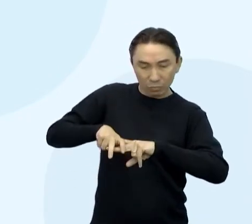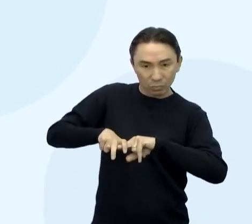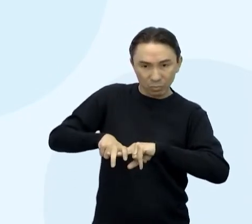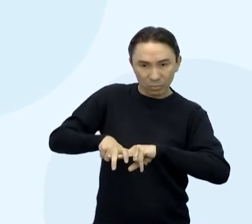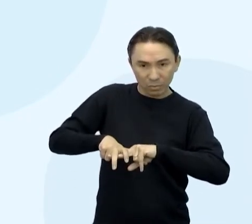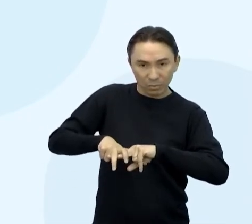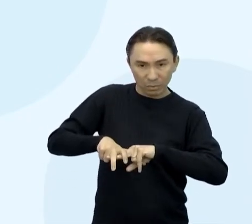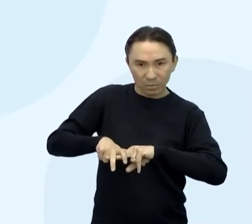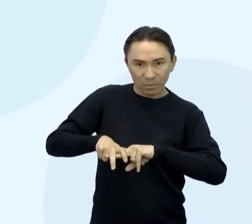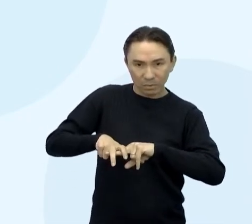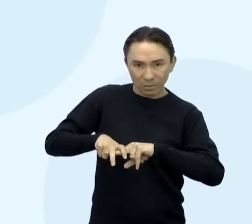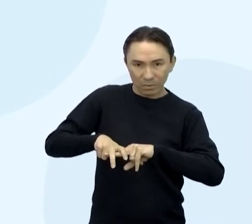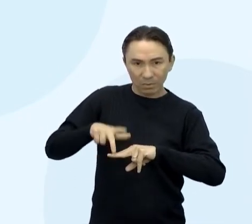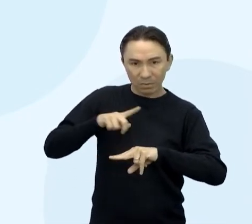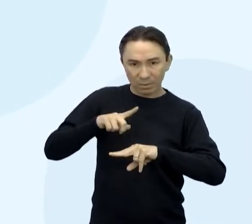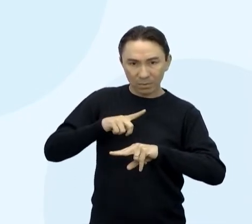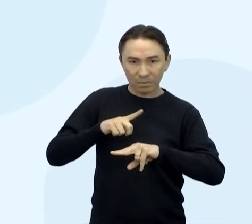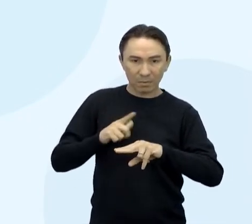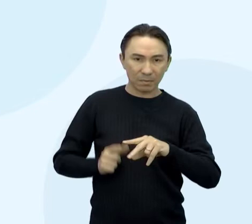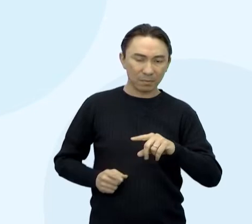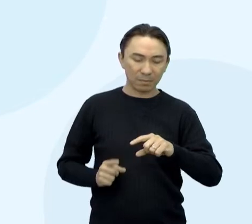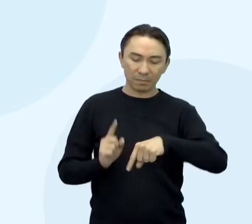o corpo.